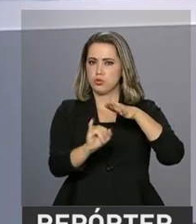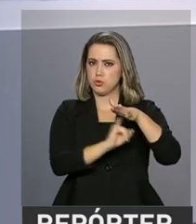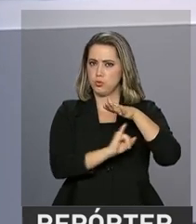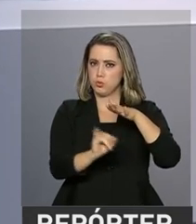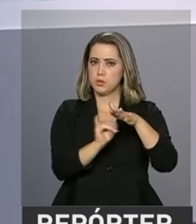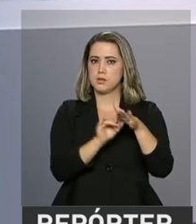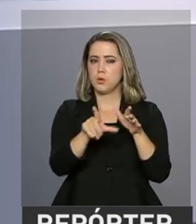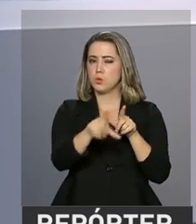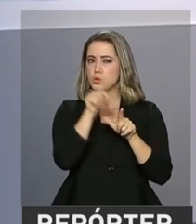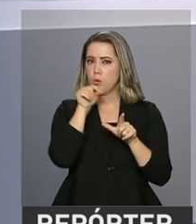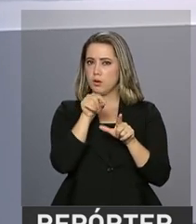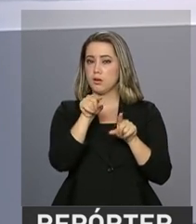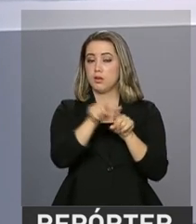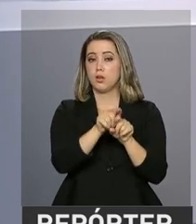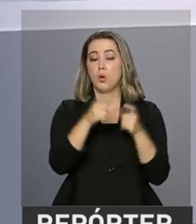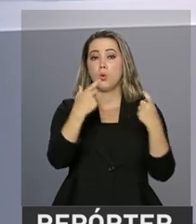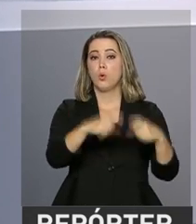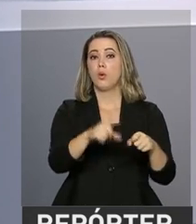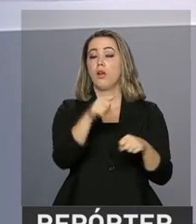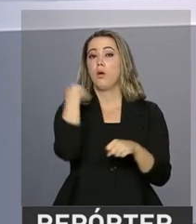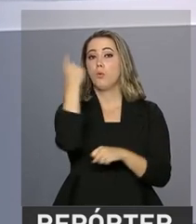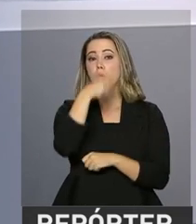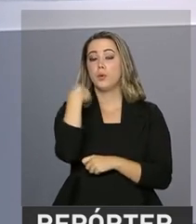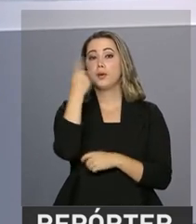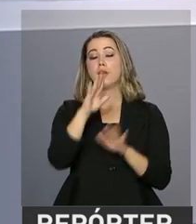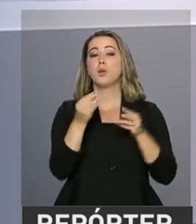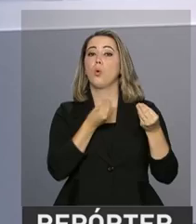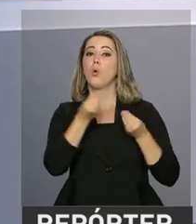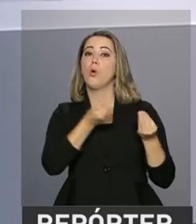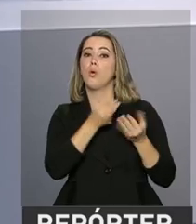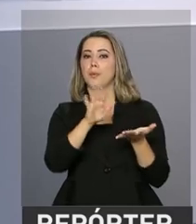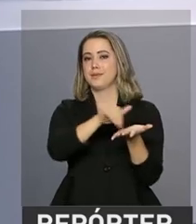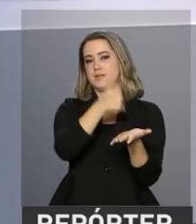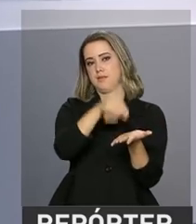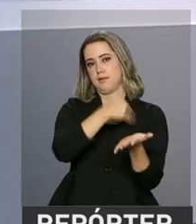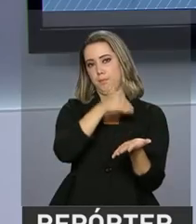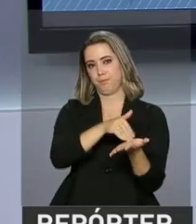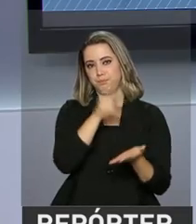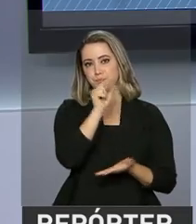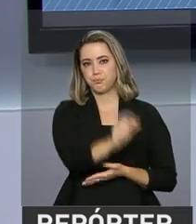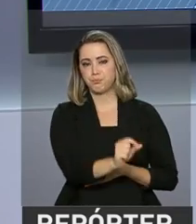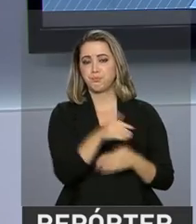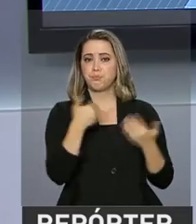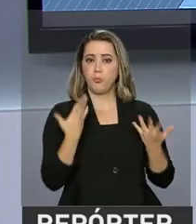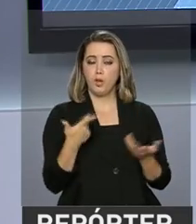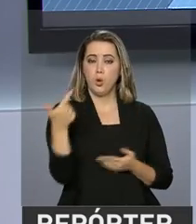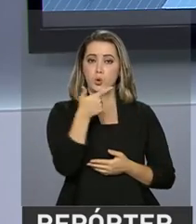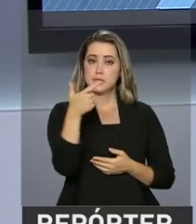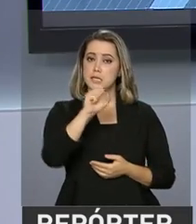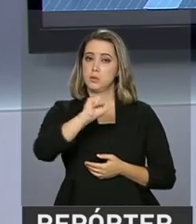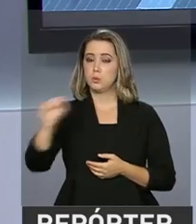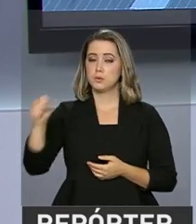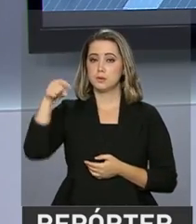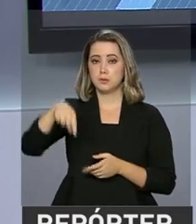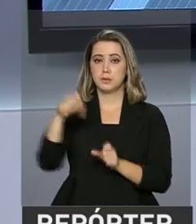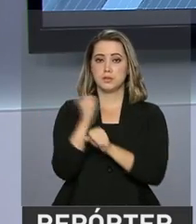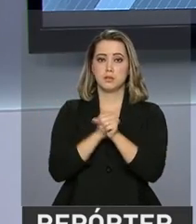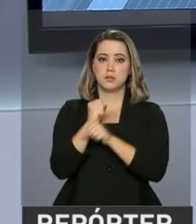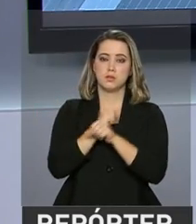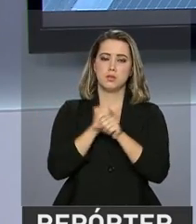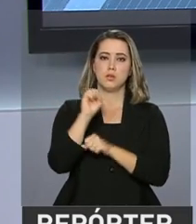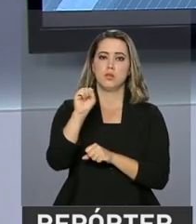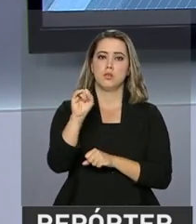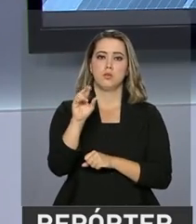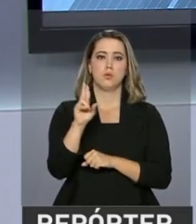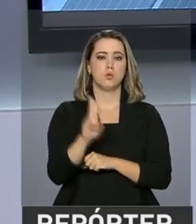foi selecionado, o local, o horário e os procedimentos de matrícula. Para o segundo semestre deste ano, o